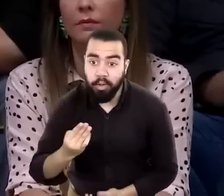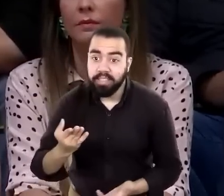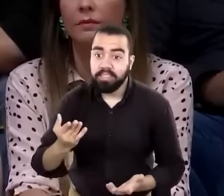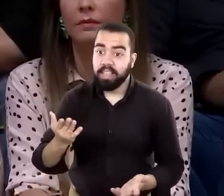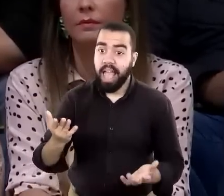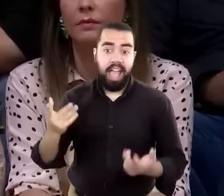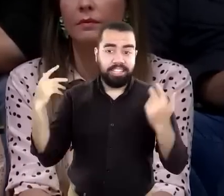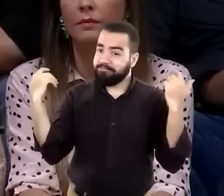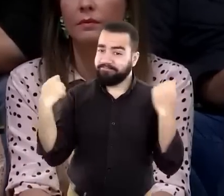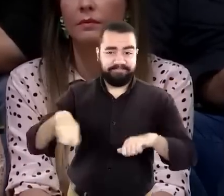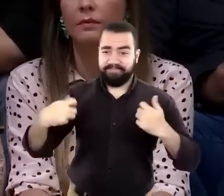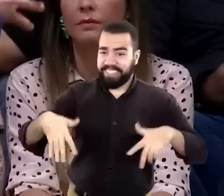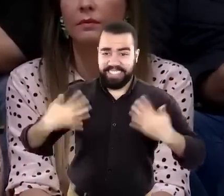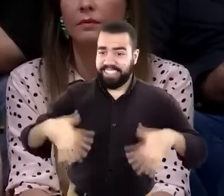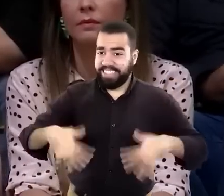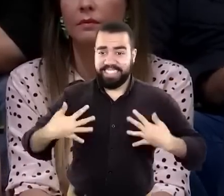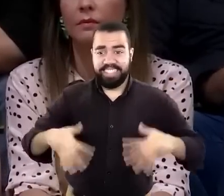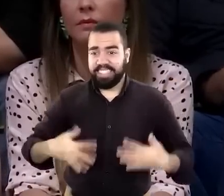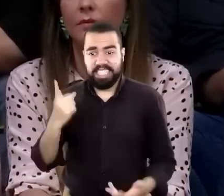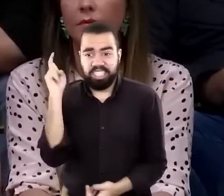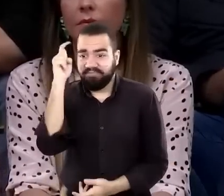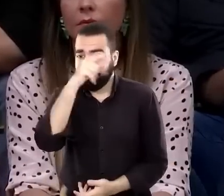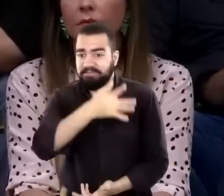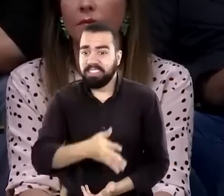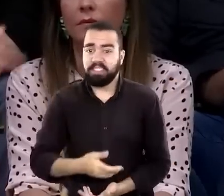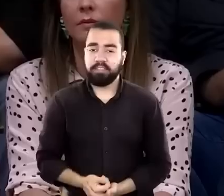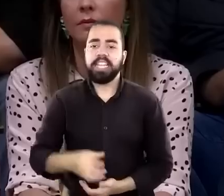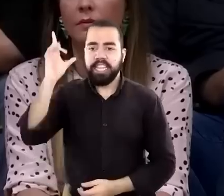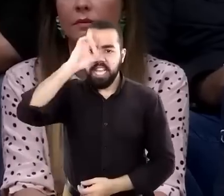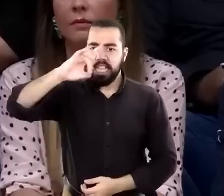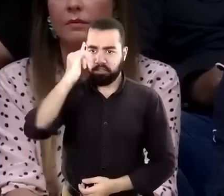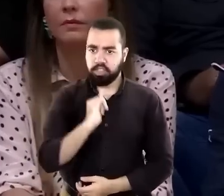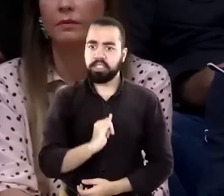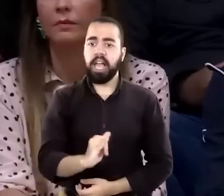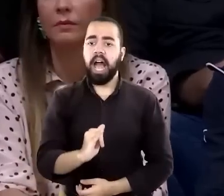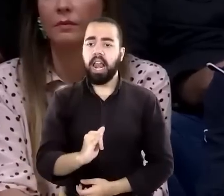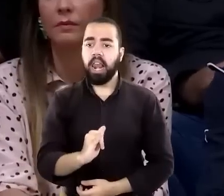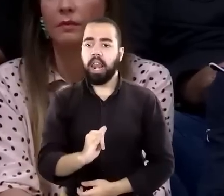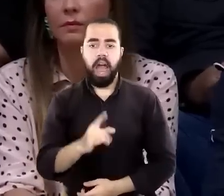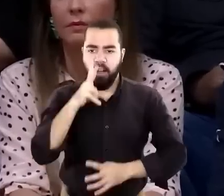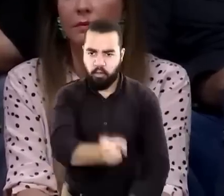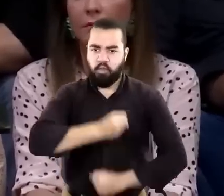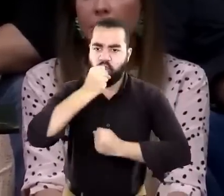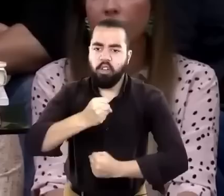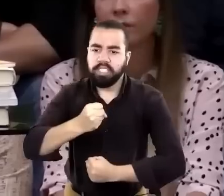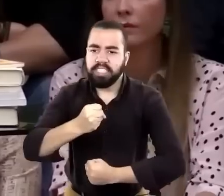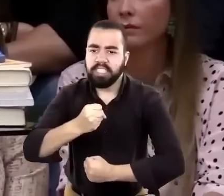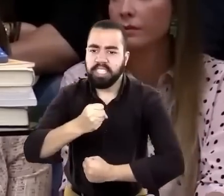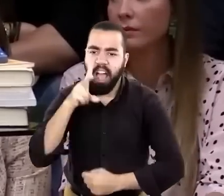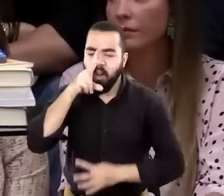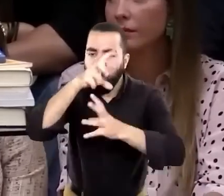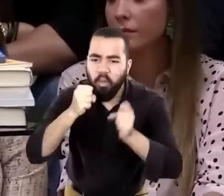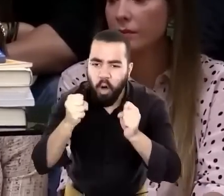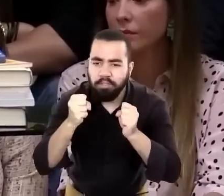astronômica, os nossos recursos não comportam um desafio tão grande. E Deus está dizendo para essa igreja: não é por força, não é